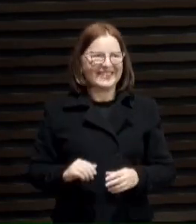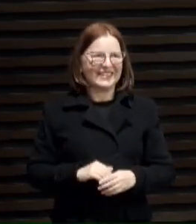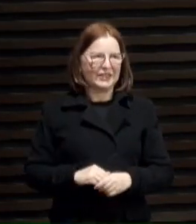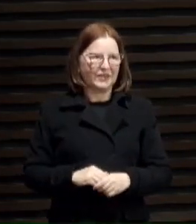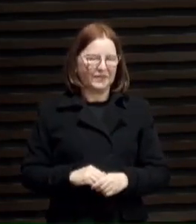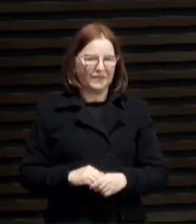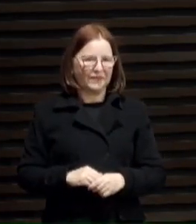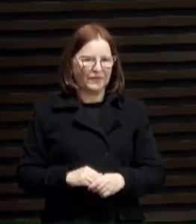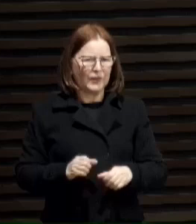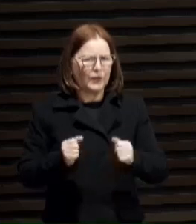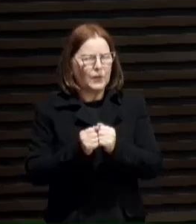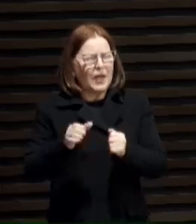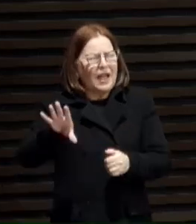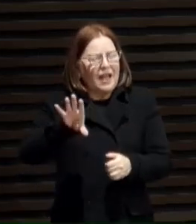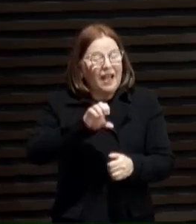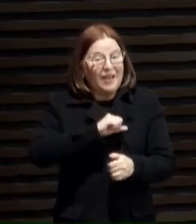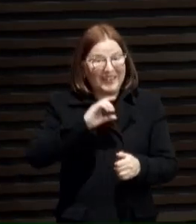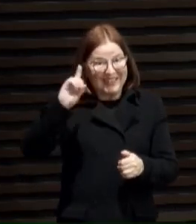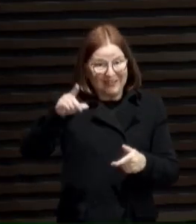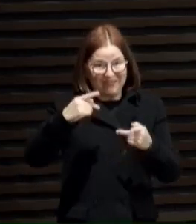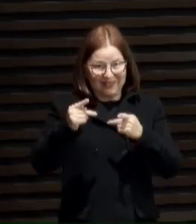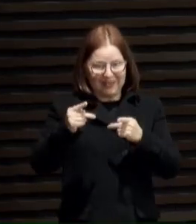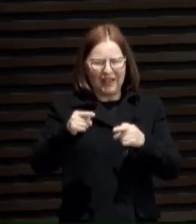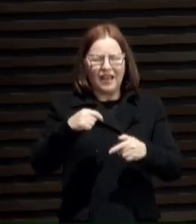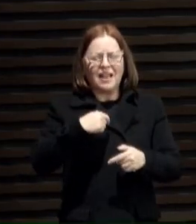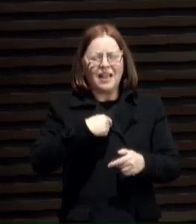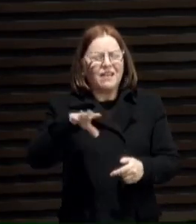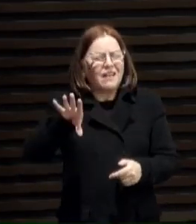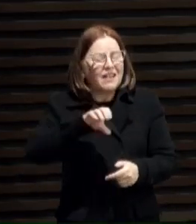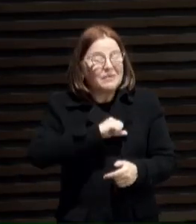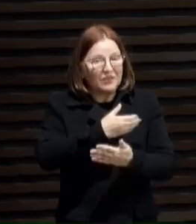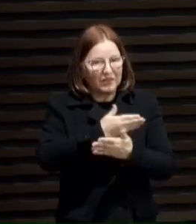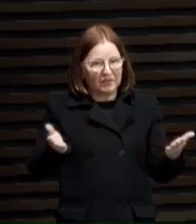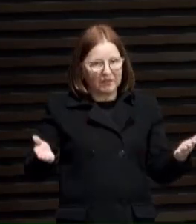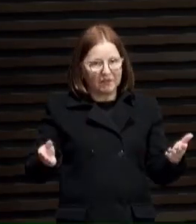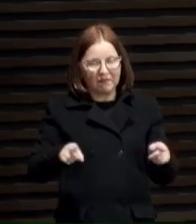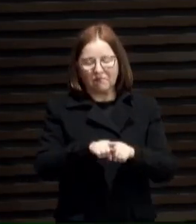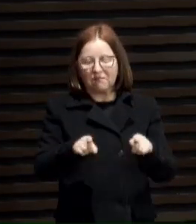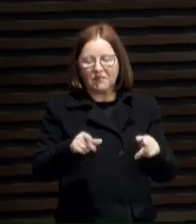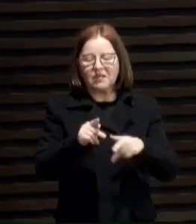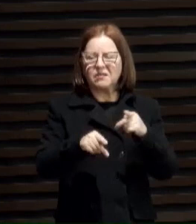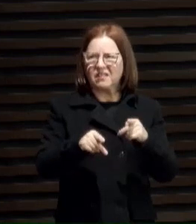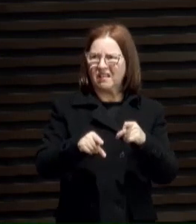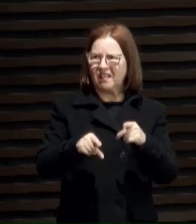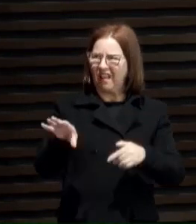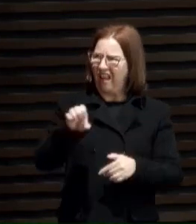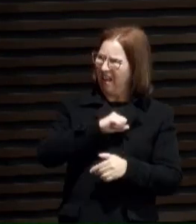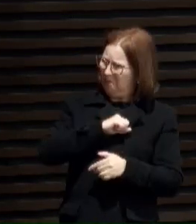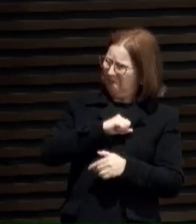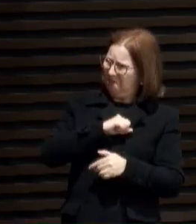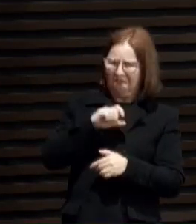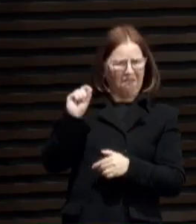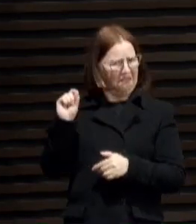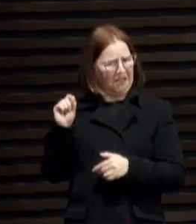Com o amor incondicional, Deus diz: eu vos tenho amado. Mas o povo questiona: em que nos tem